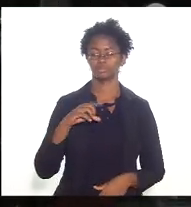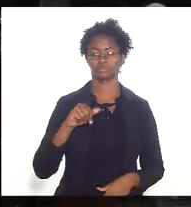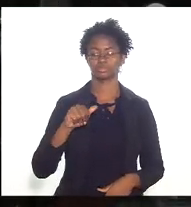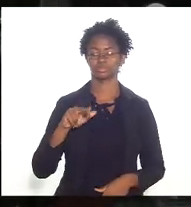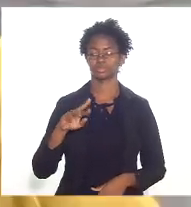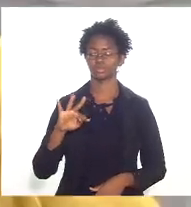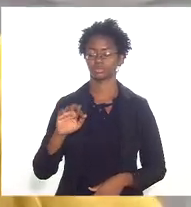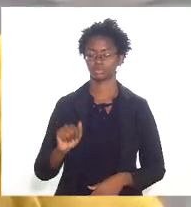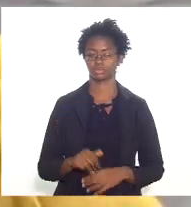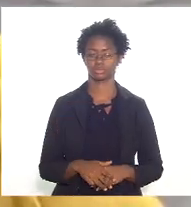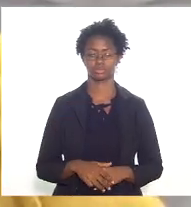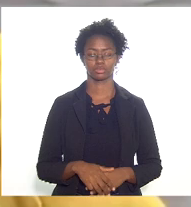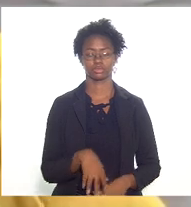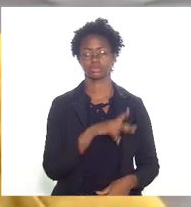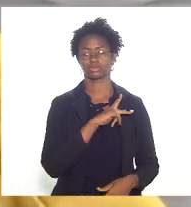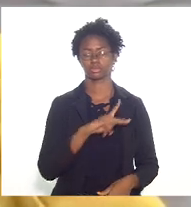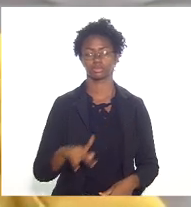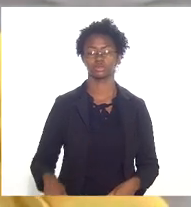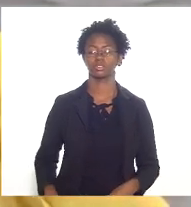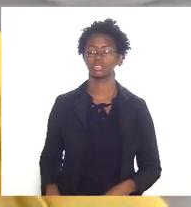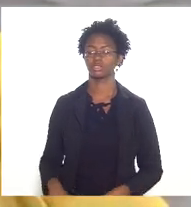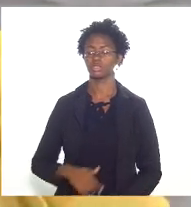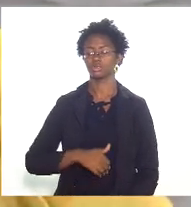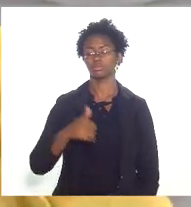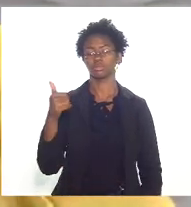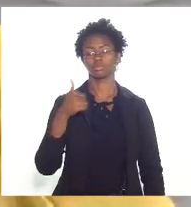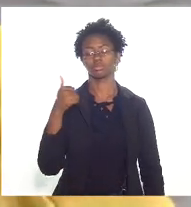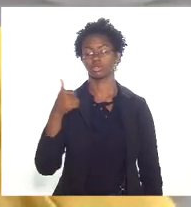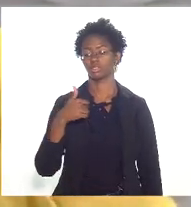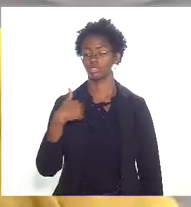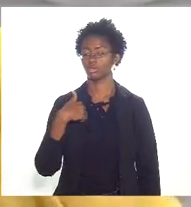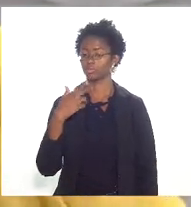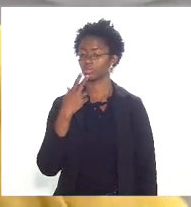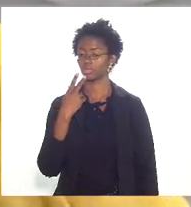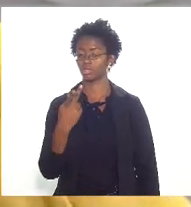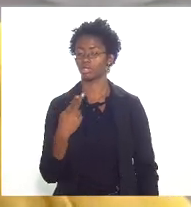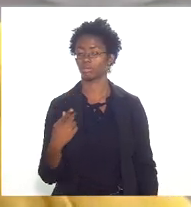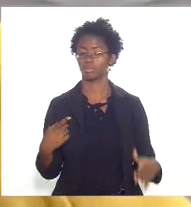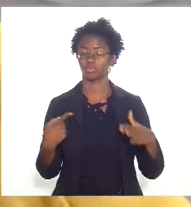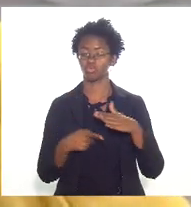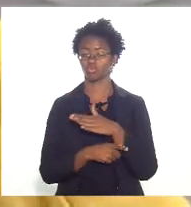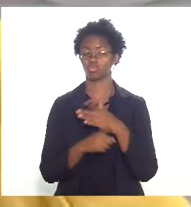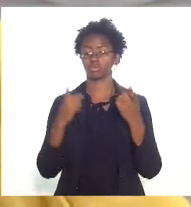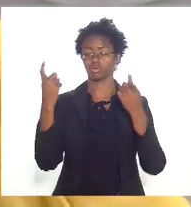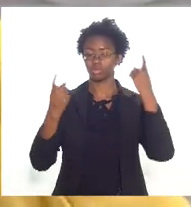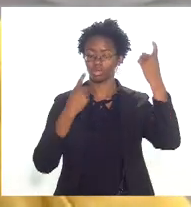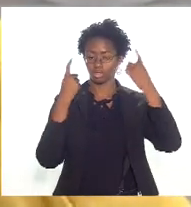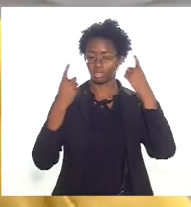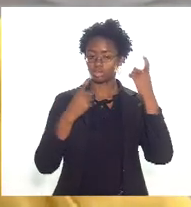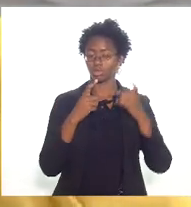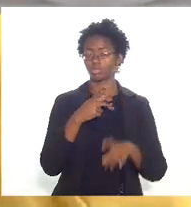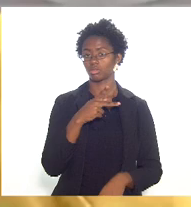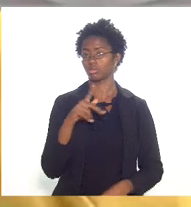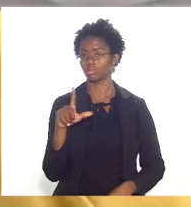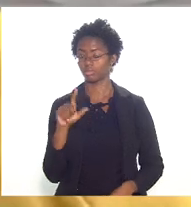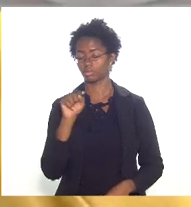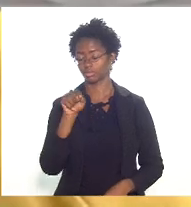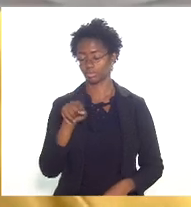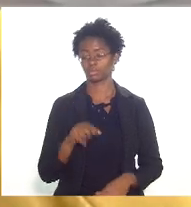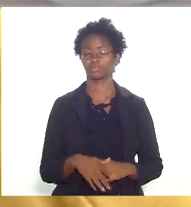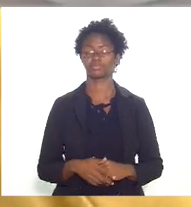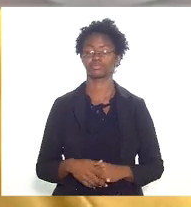presidente em primeiro lugar eu quero manifestar aqui a minha profunda preocupação com esse projeto